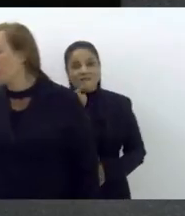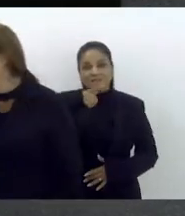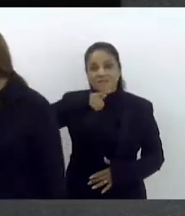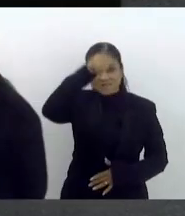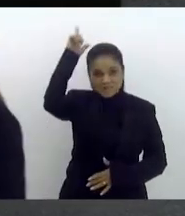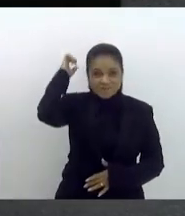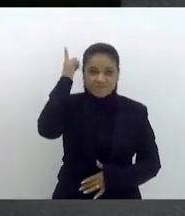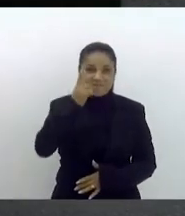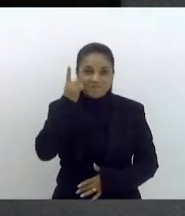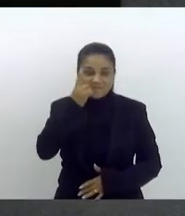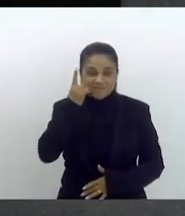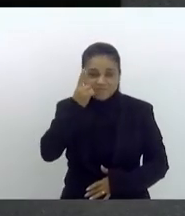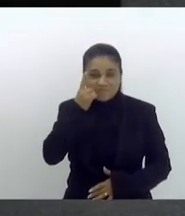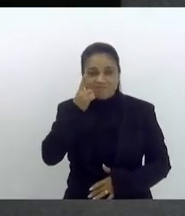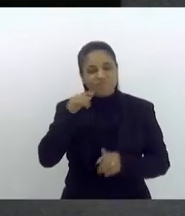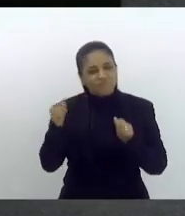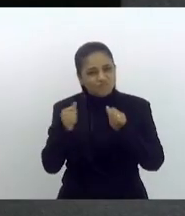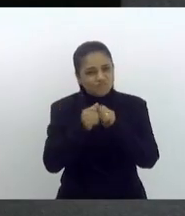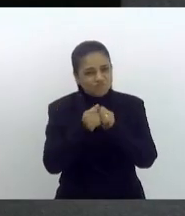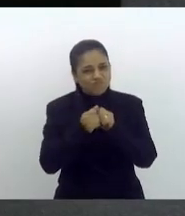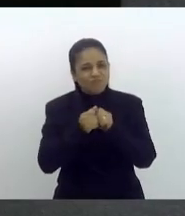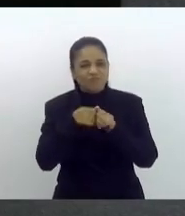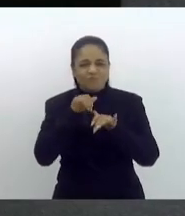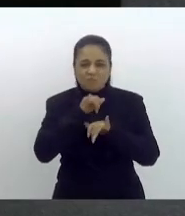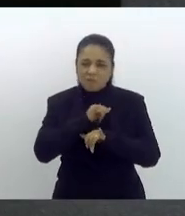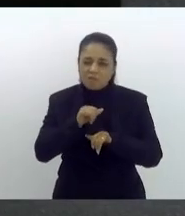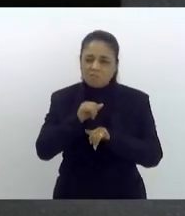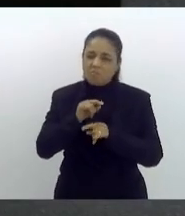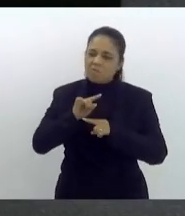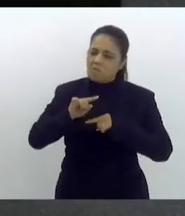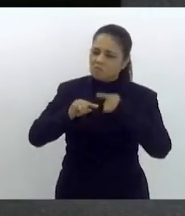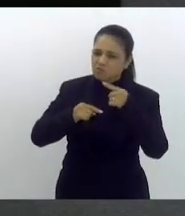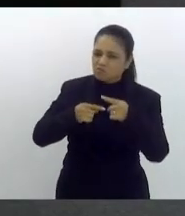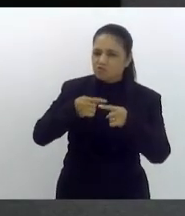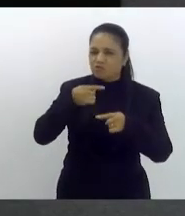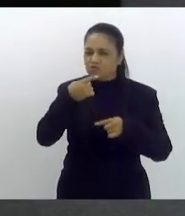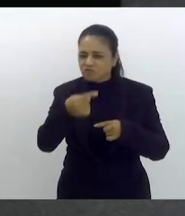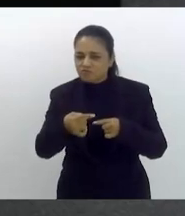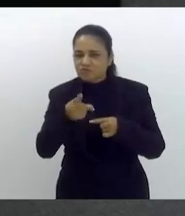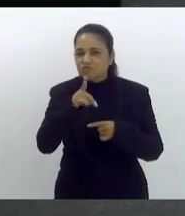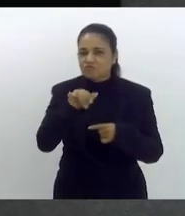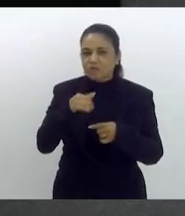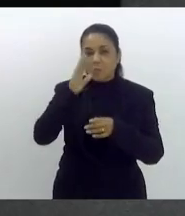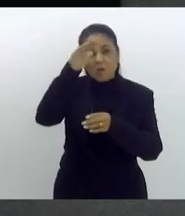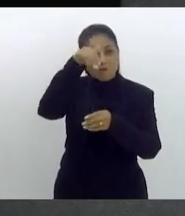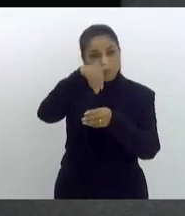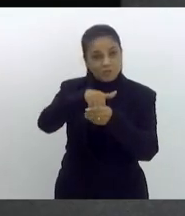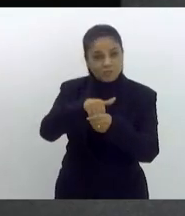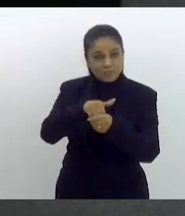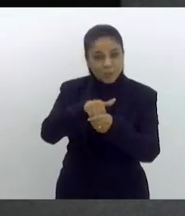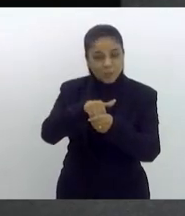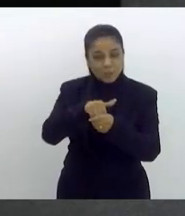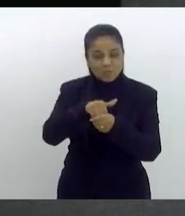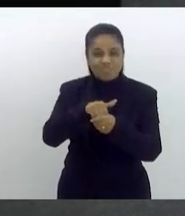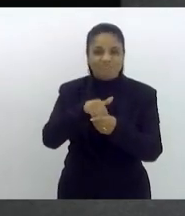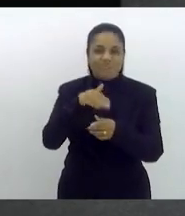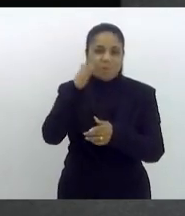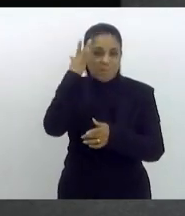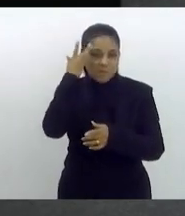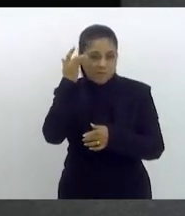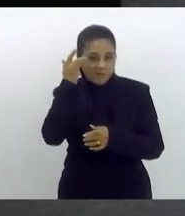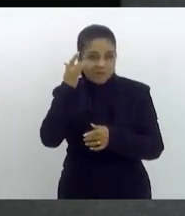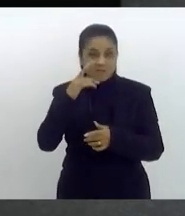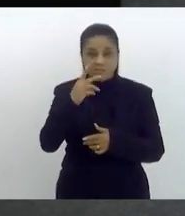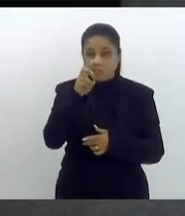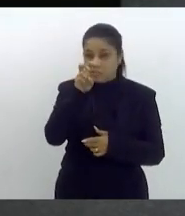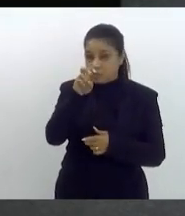jornada há muito tempo juntos né nada é melhor do que um dia após o outro amanhã é dia de votação de cinco mensagens do governador que